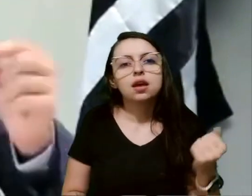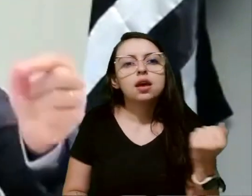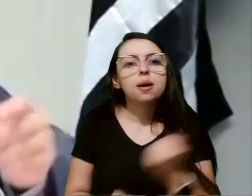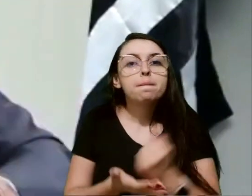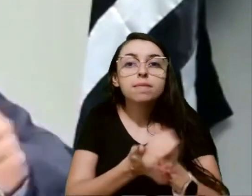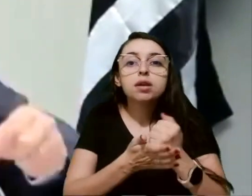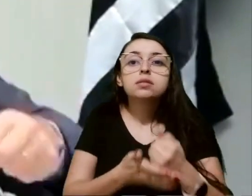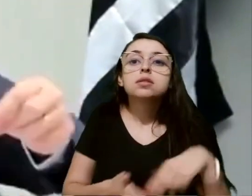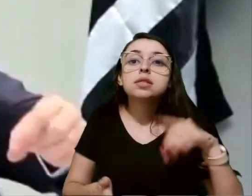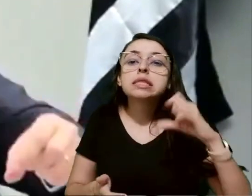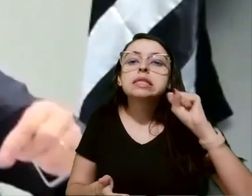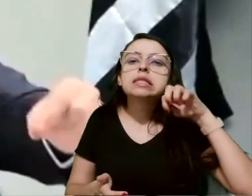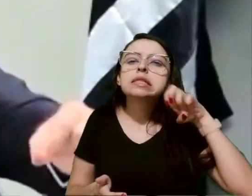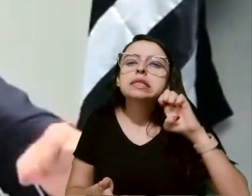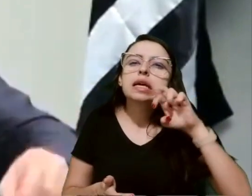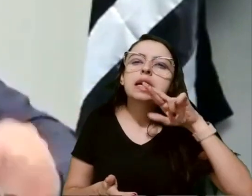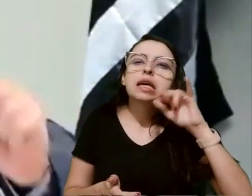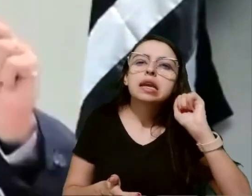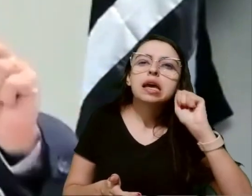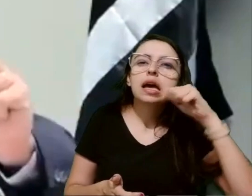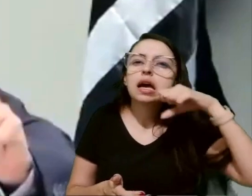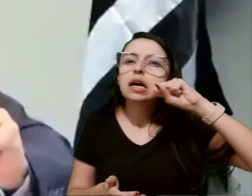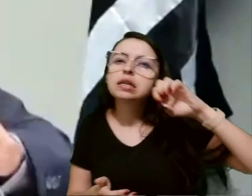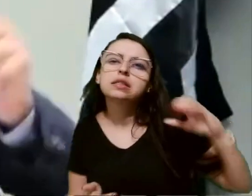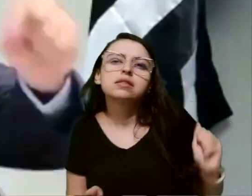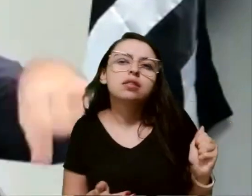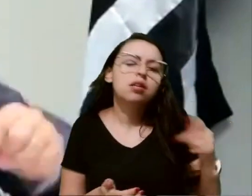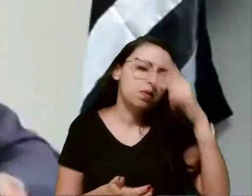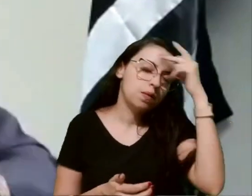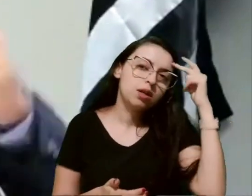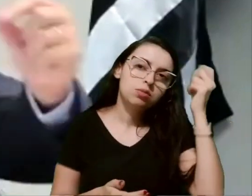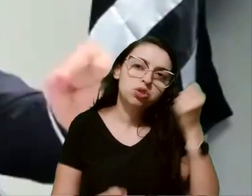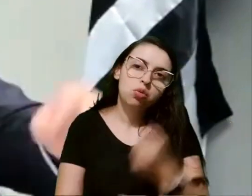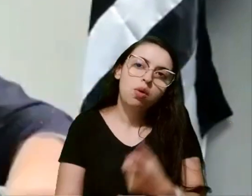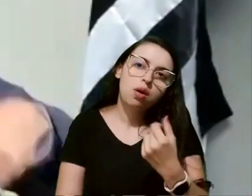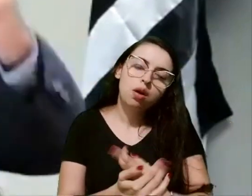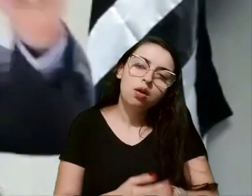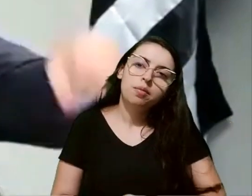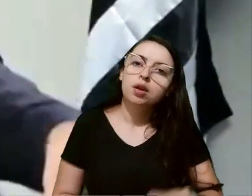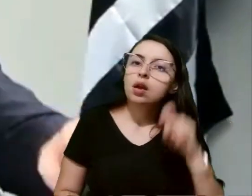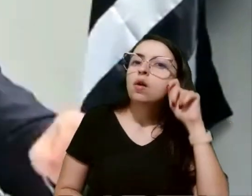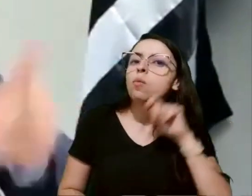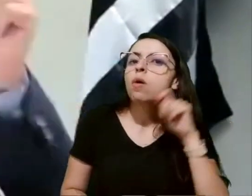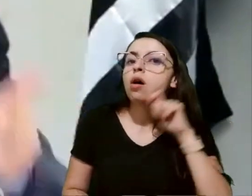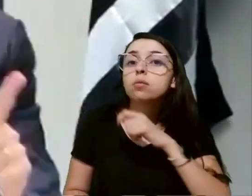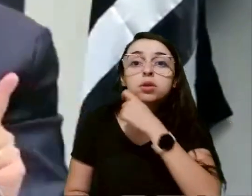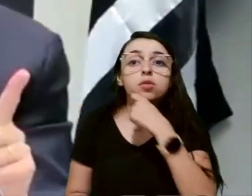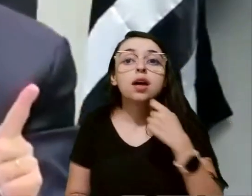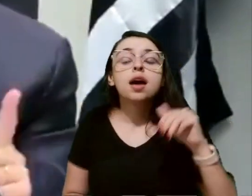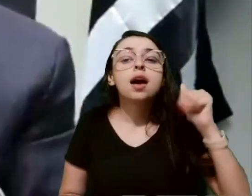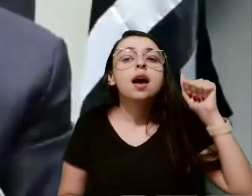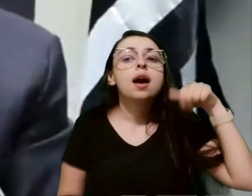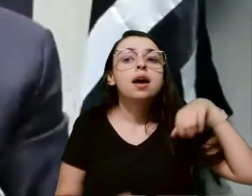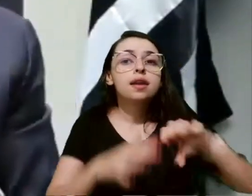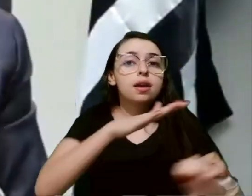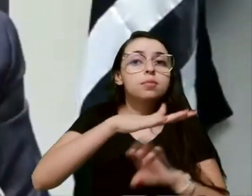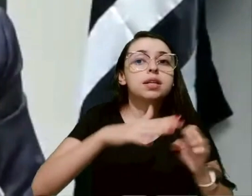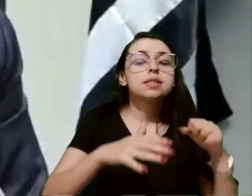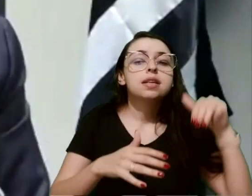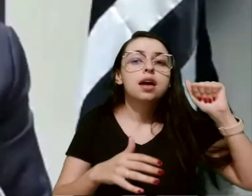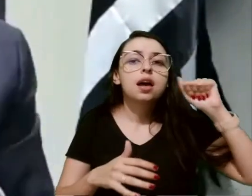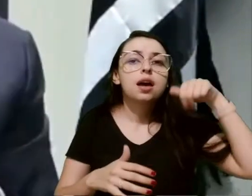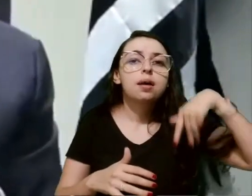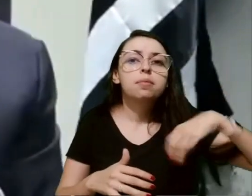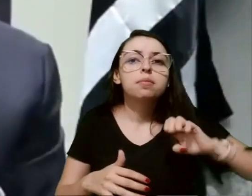no Serasa do sujeito que comprou um barbeador na Americanas, uma outra ação. Fala, não,